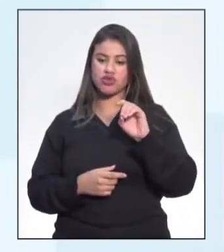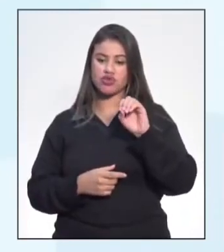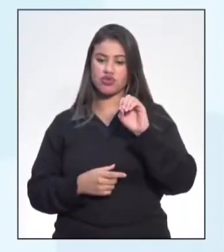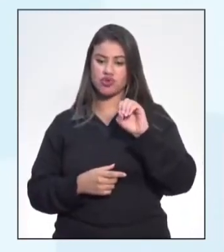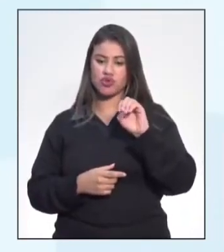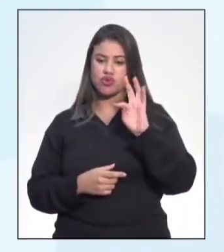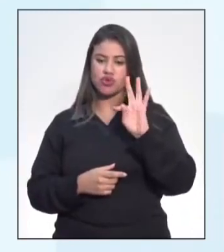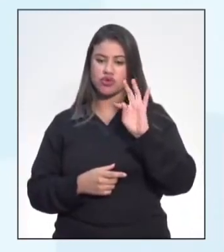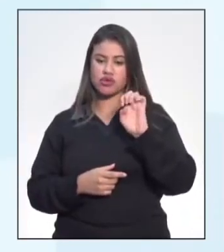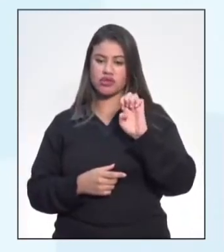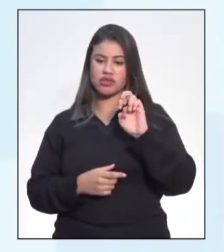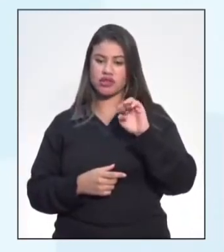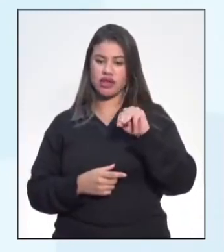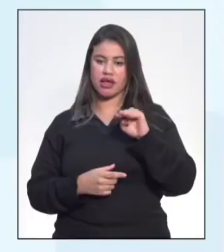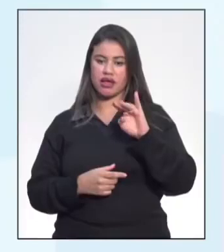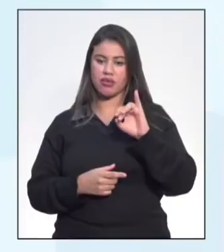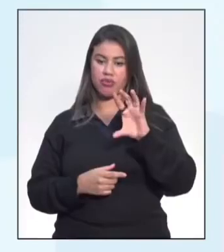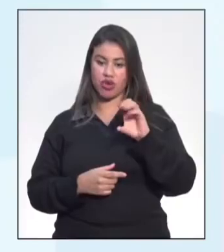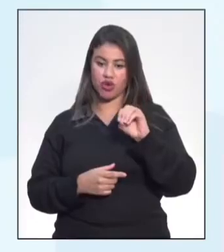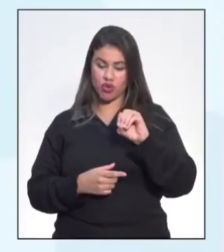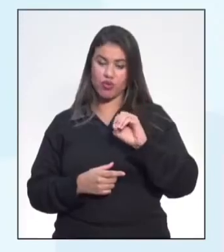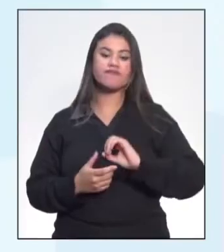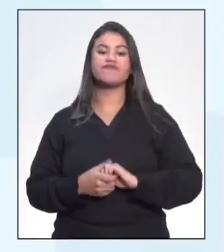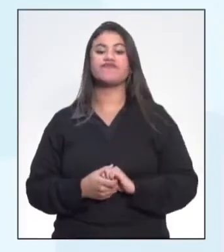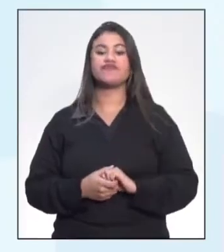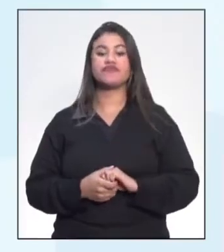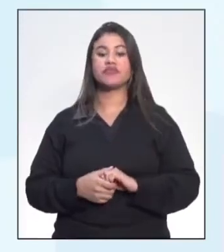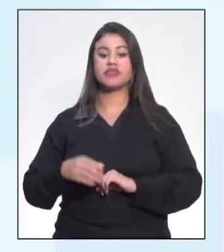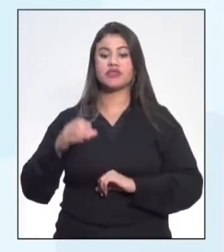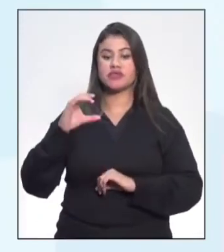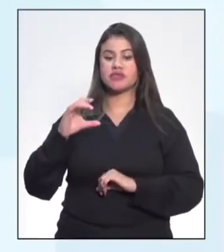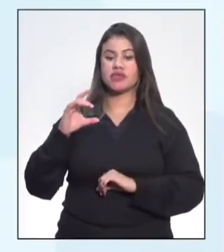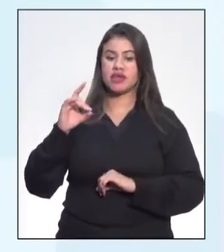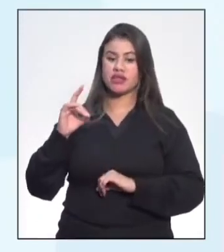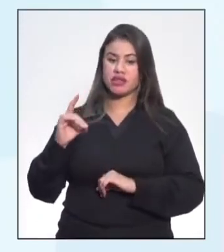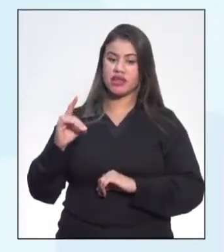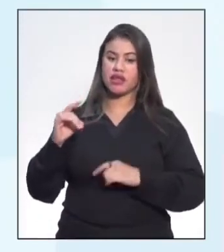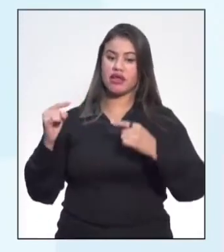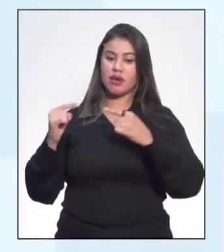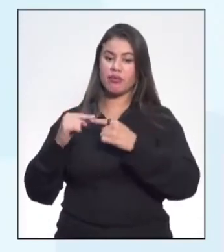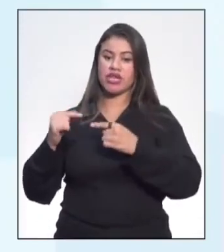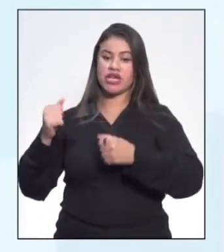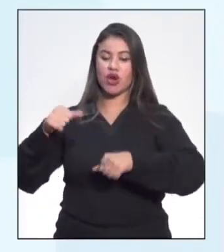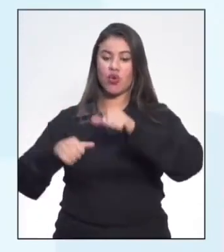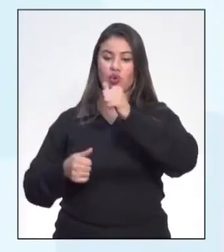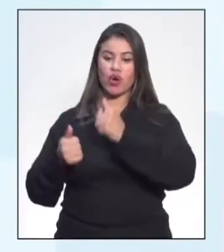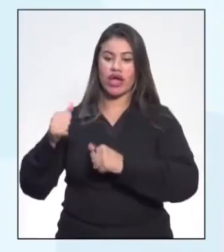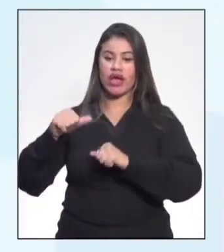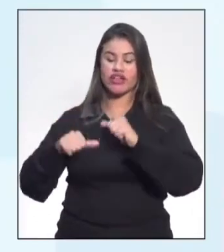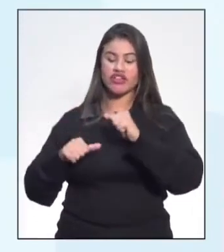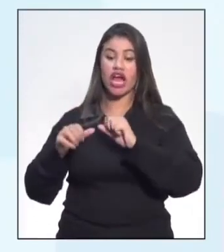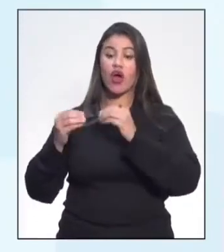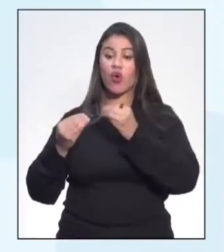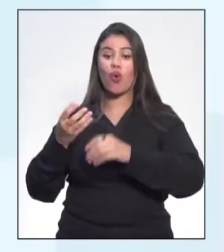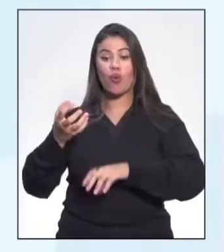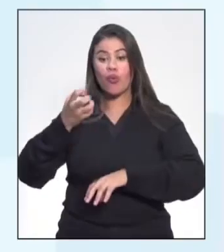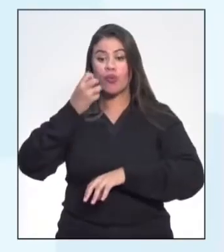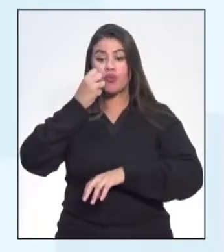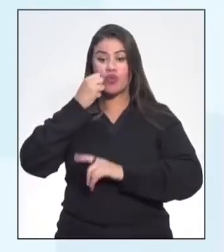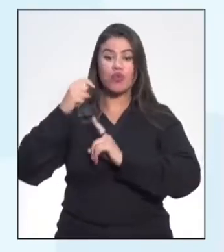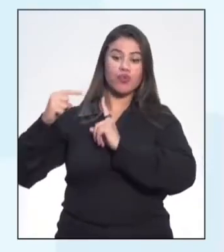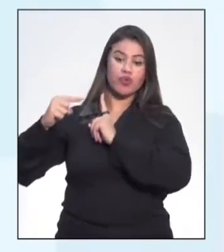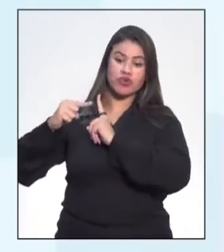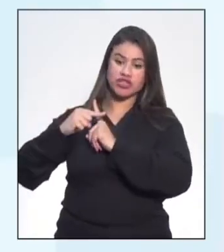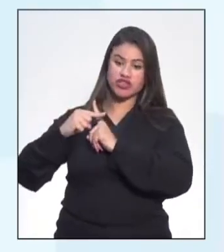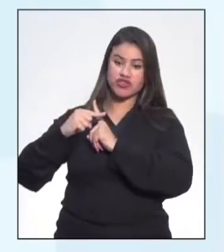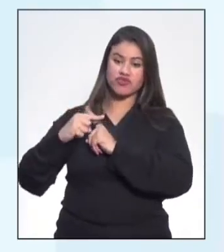E em relação ao C e D, que também está no reagente, eu vou absorver, então vai ser positivo. Qual o